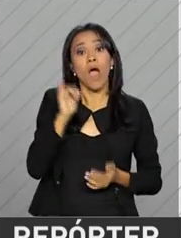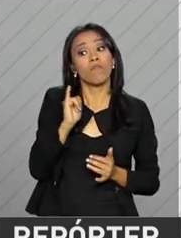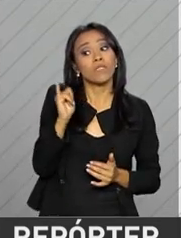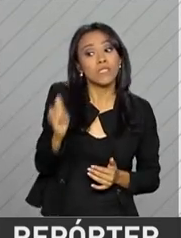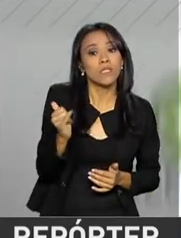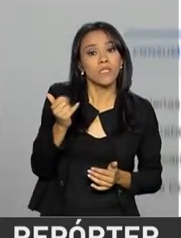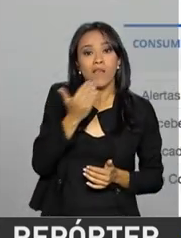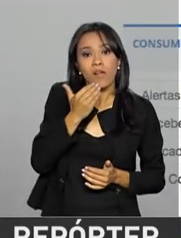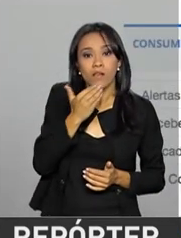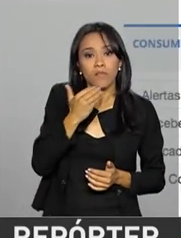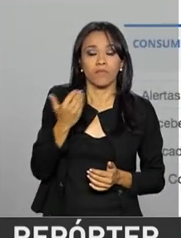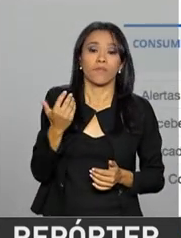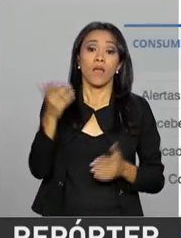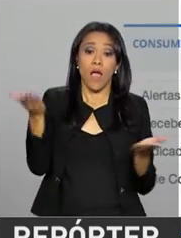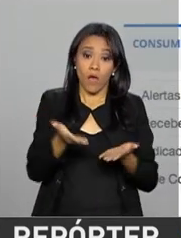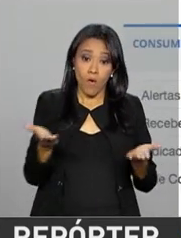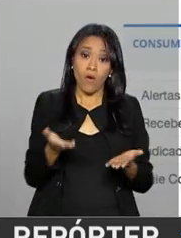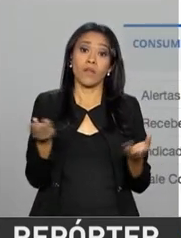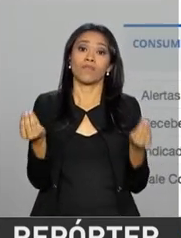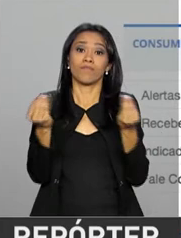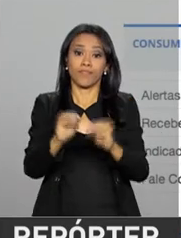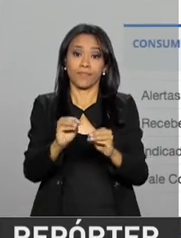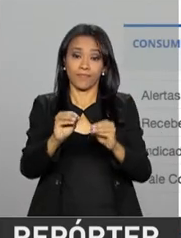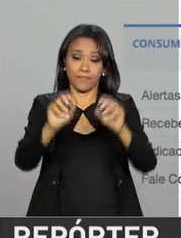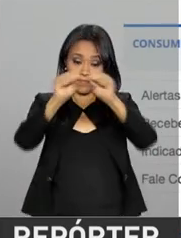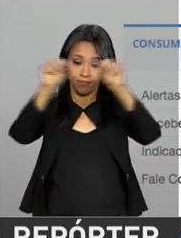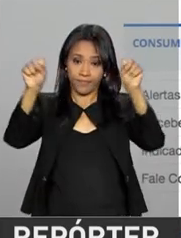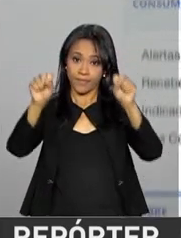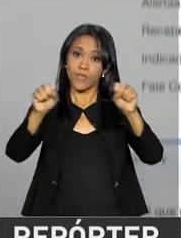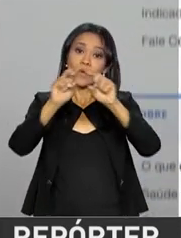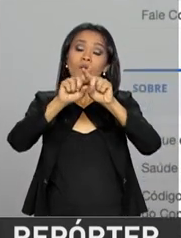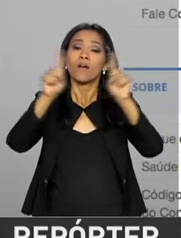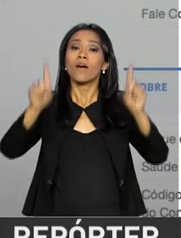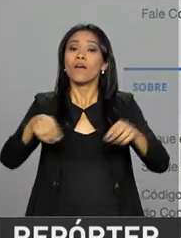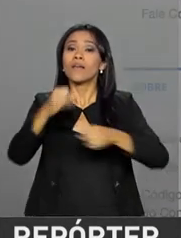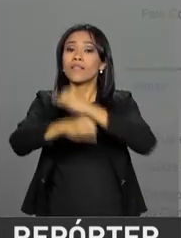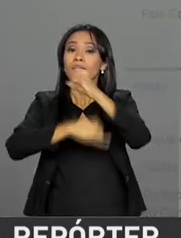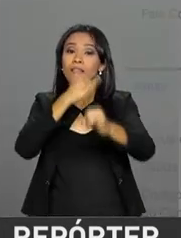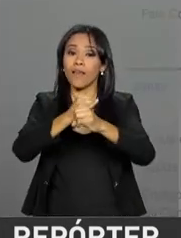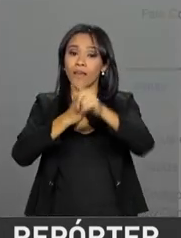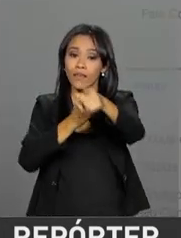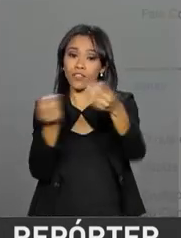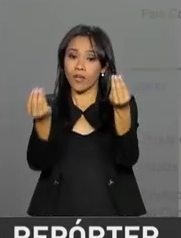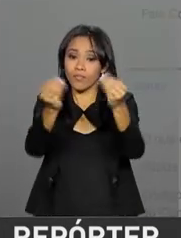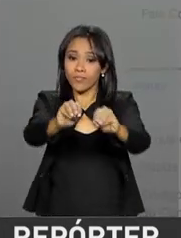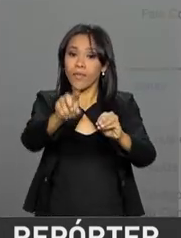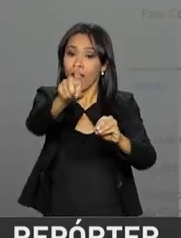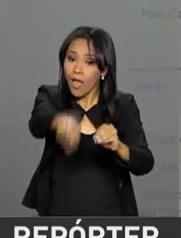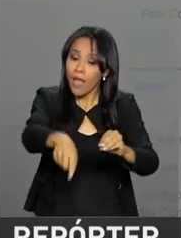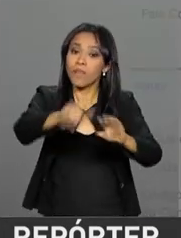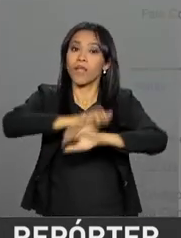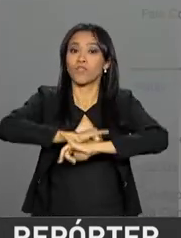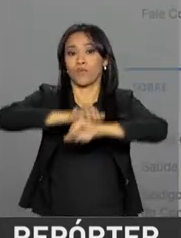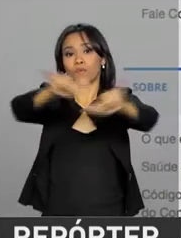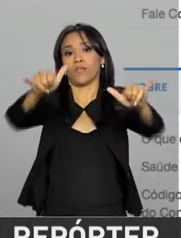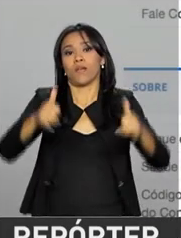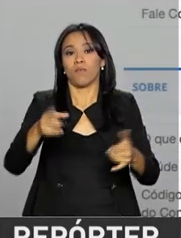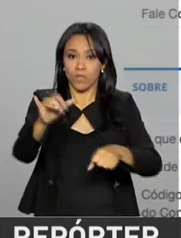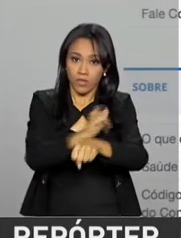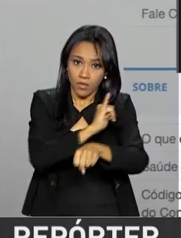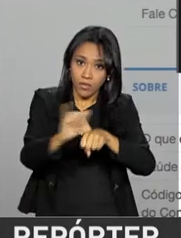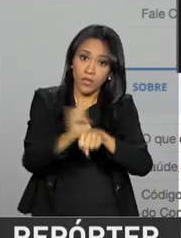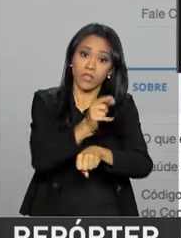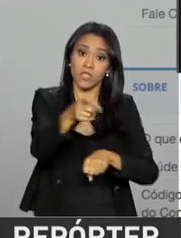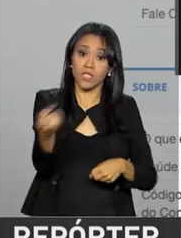agora uma página na internet desenvolvida pela cena com é mais uma forma de divulgação para o consumidor a